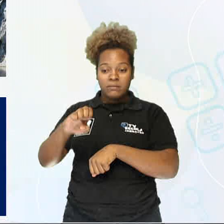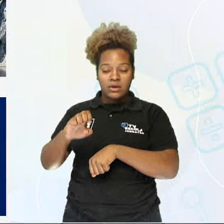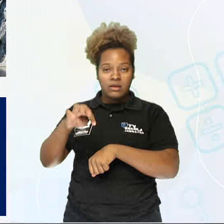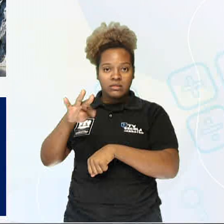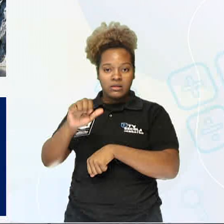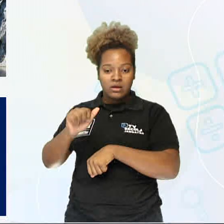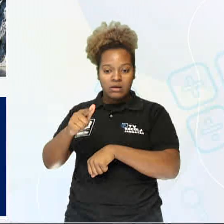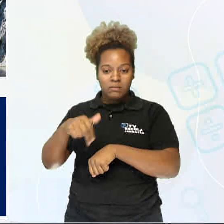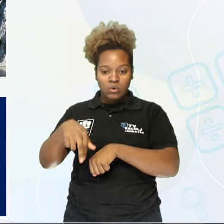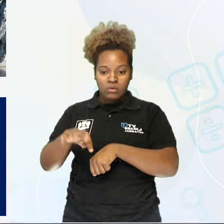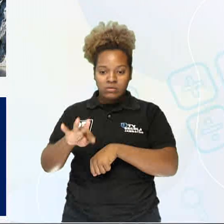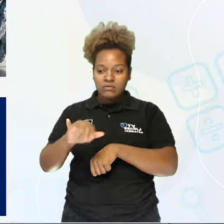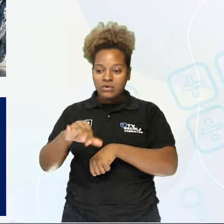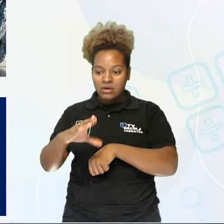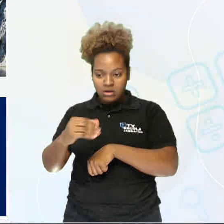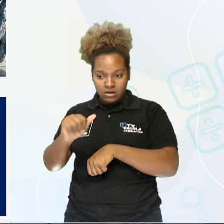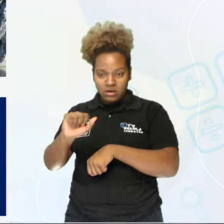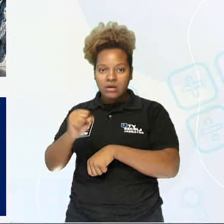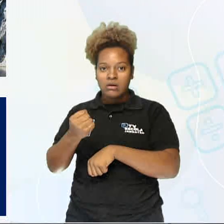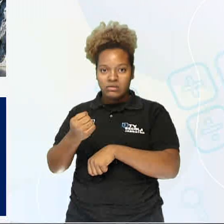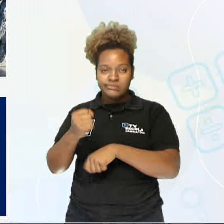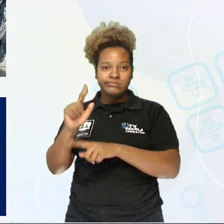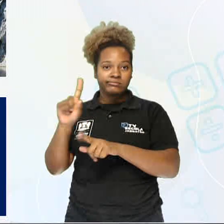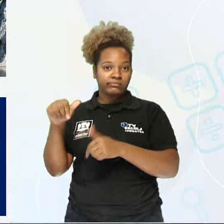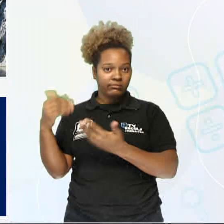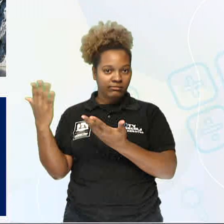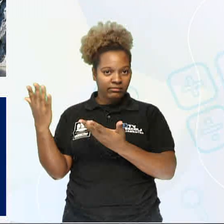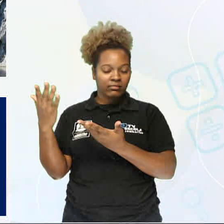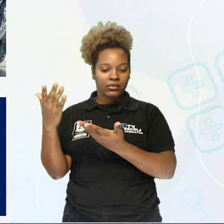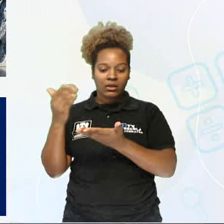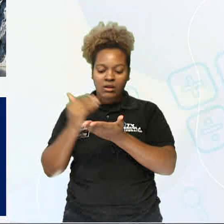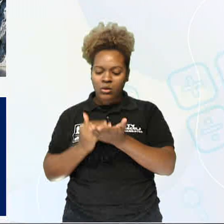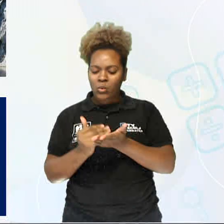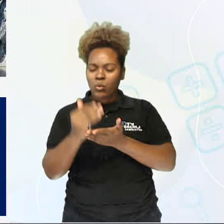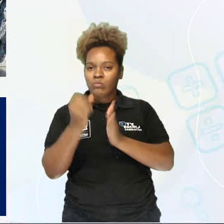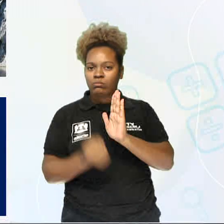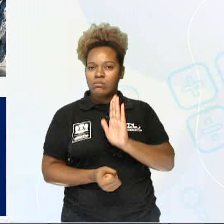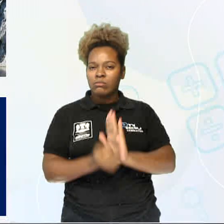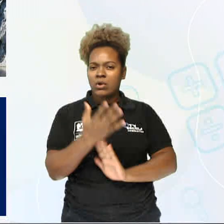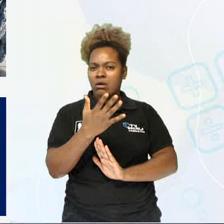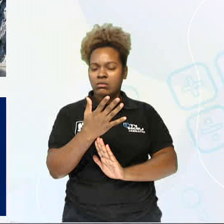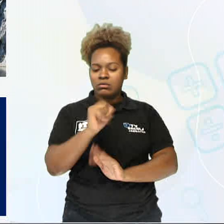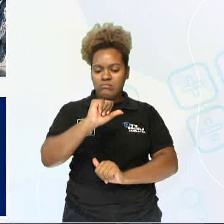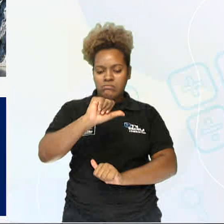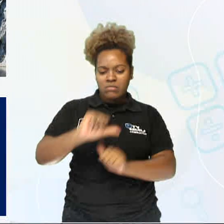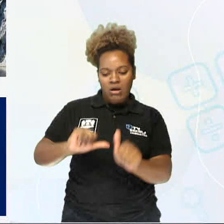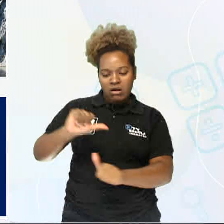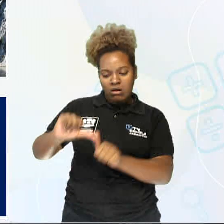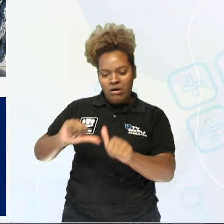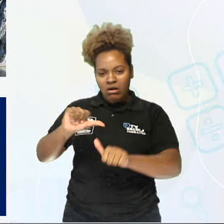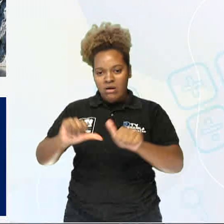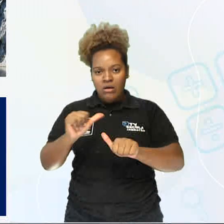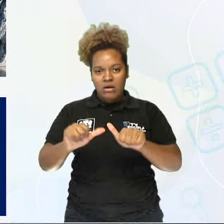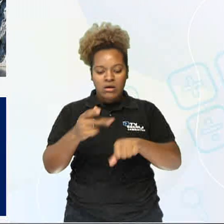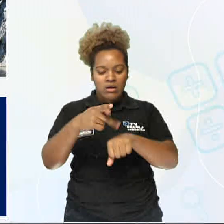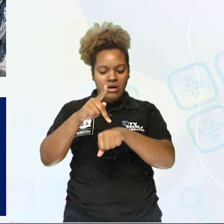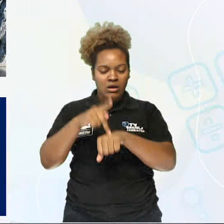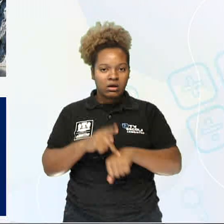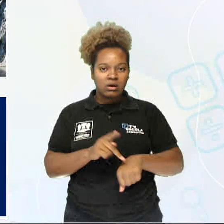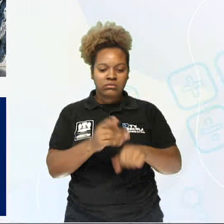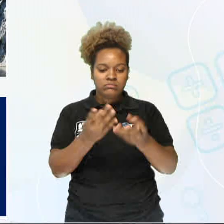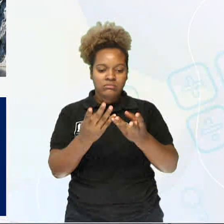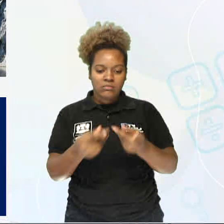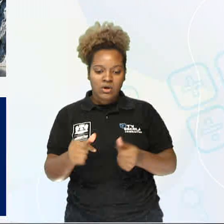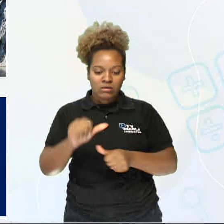melhor como elas são. As metamórficas têm sua origem na transformação de outras rochas,